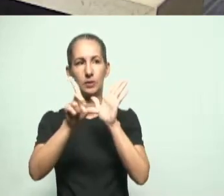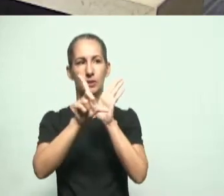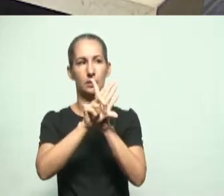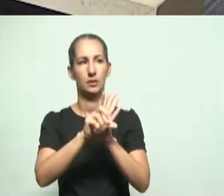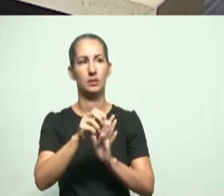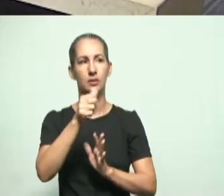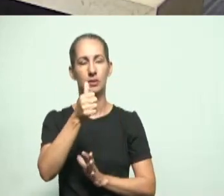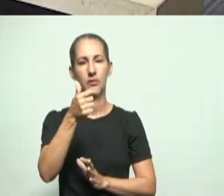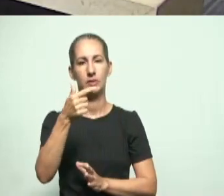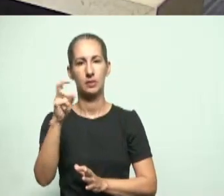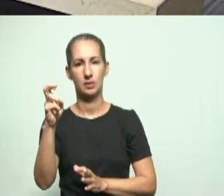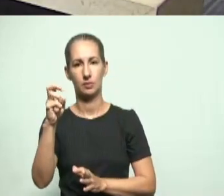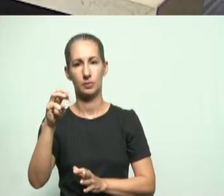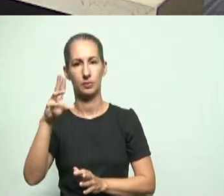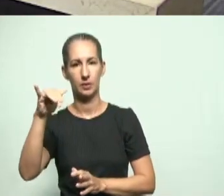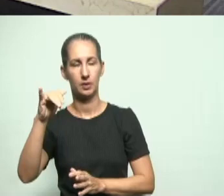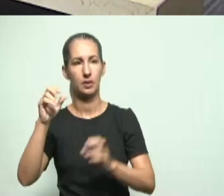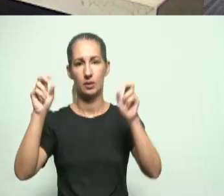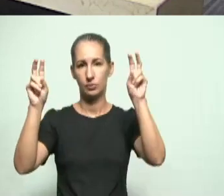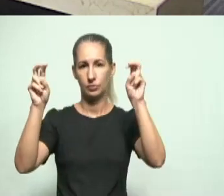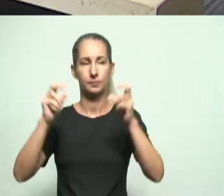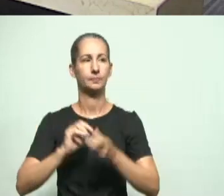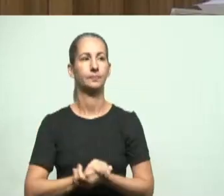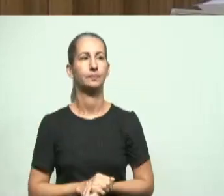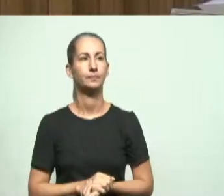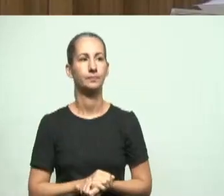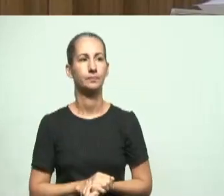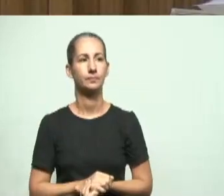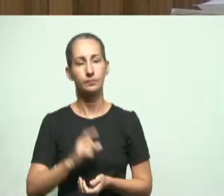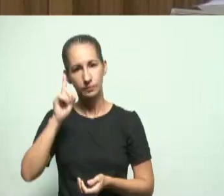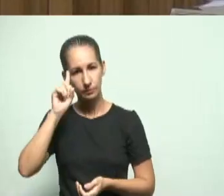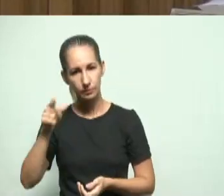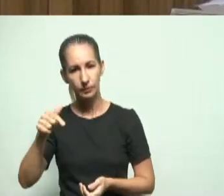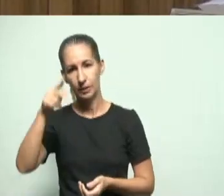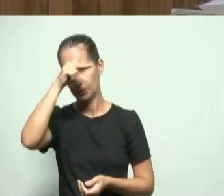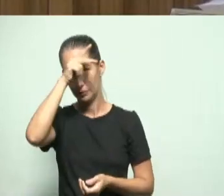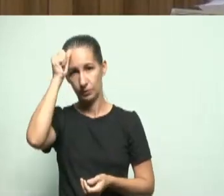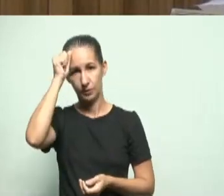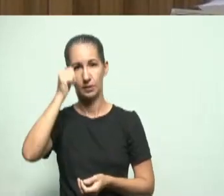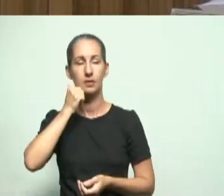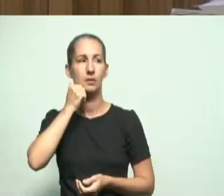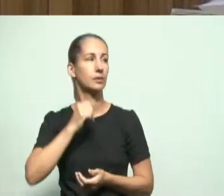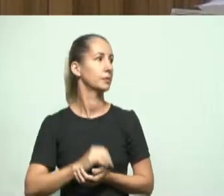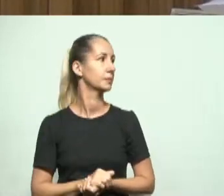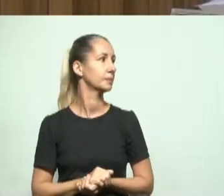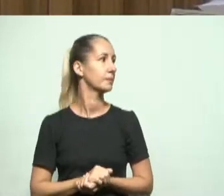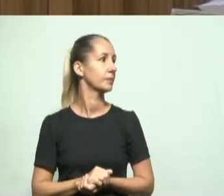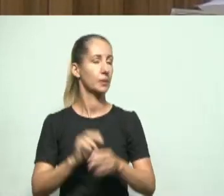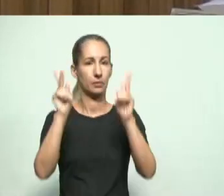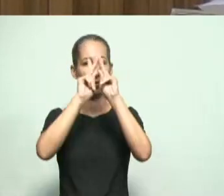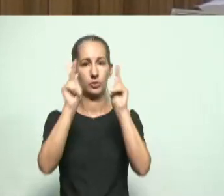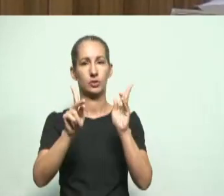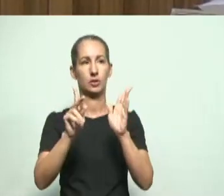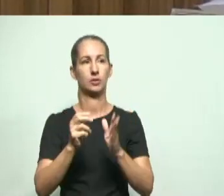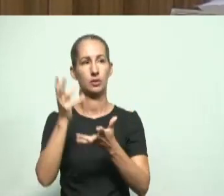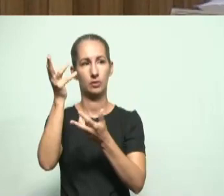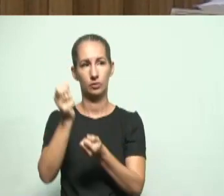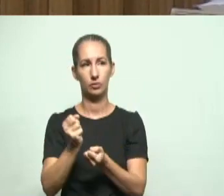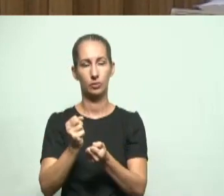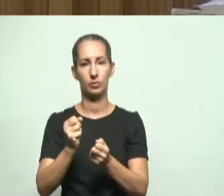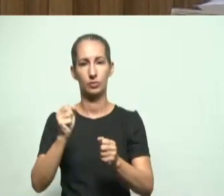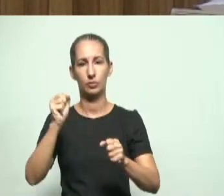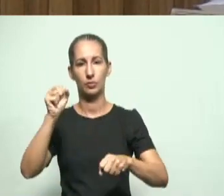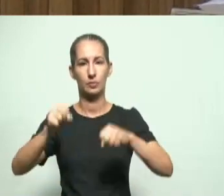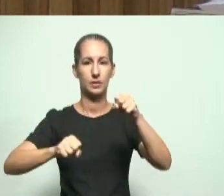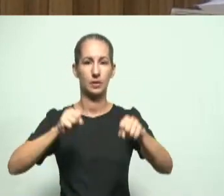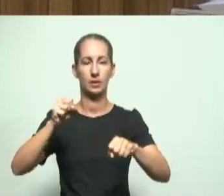lei 125.000, Clay, assunto. Institui no âmbito do município de Natal o projeto Adote um